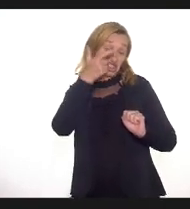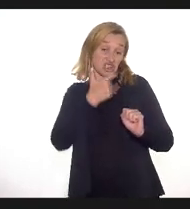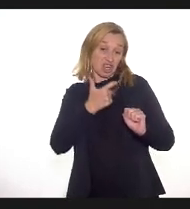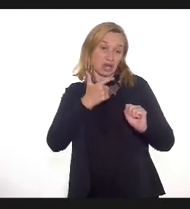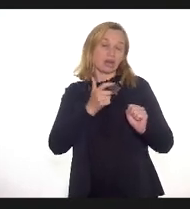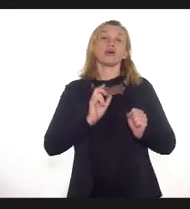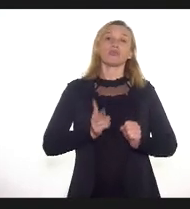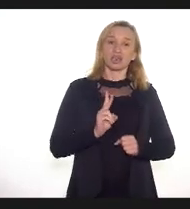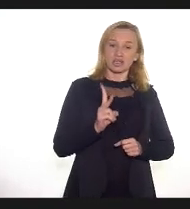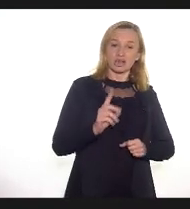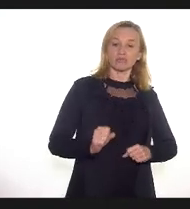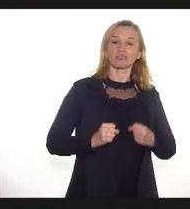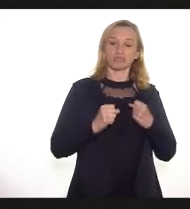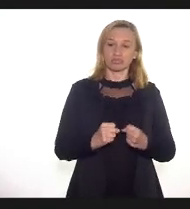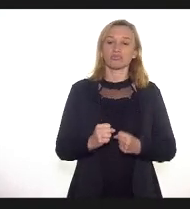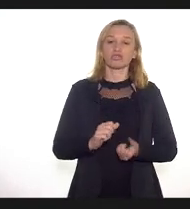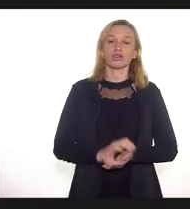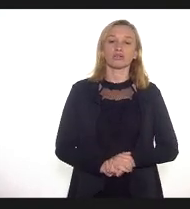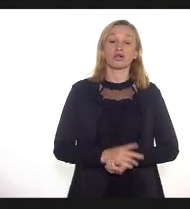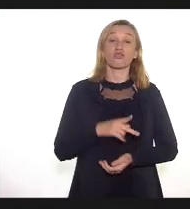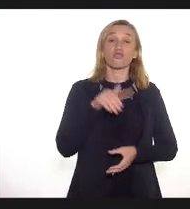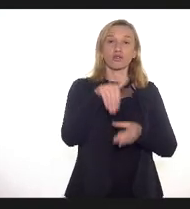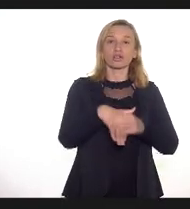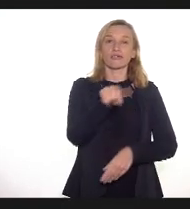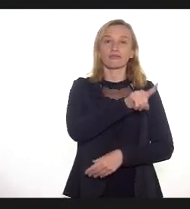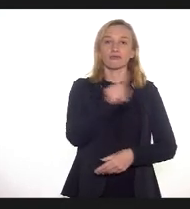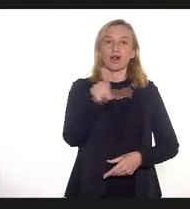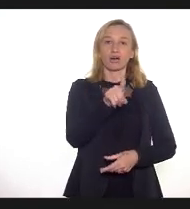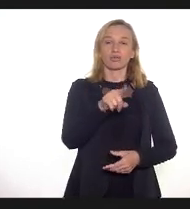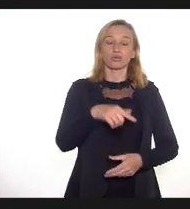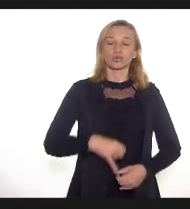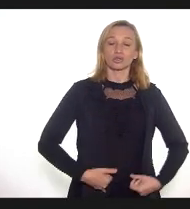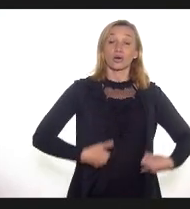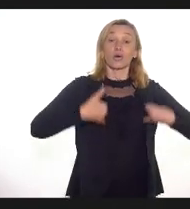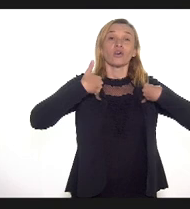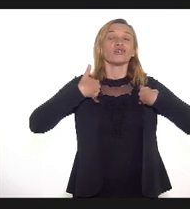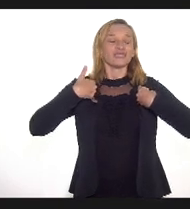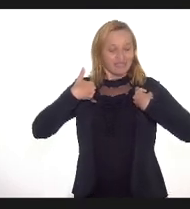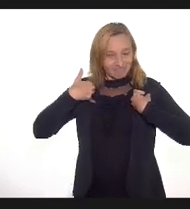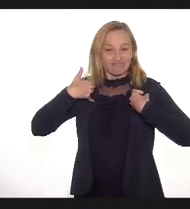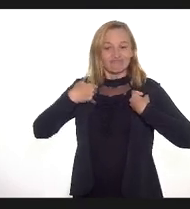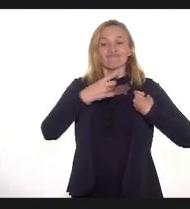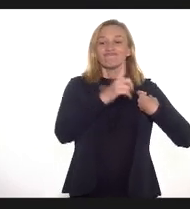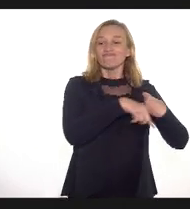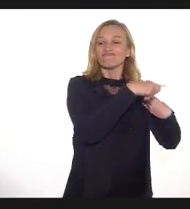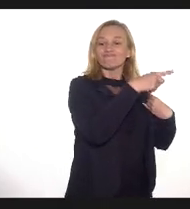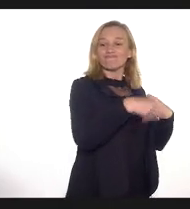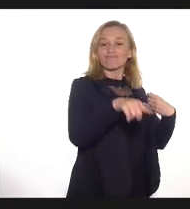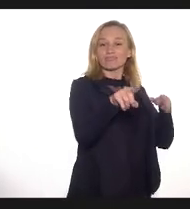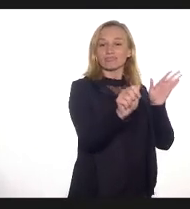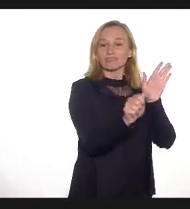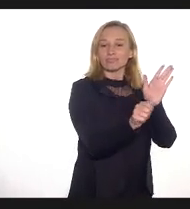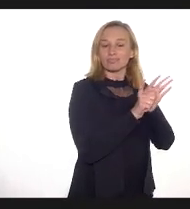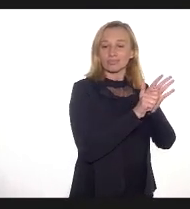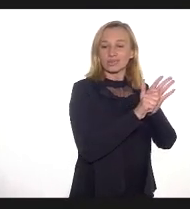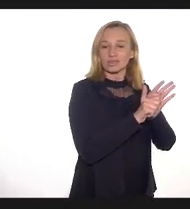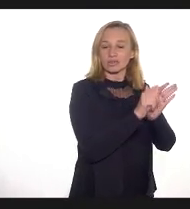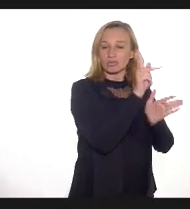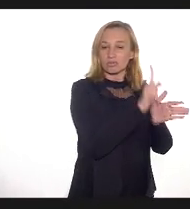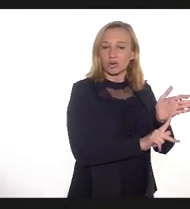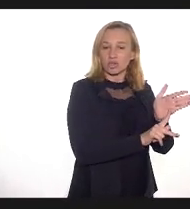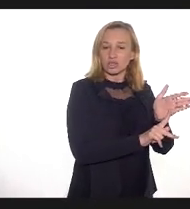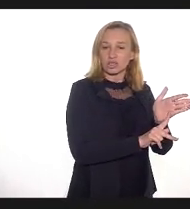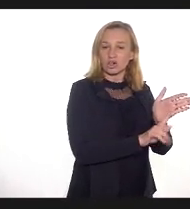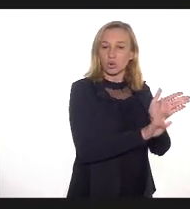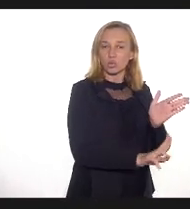nós temos que manter a nossa posição e votar não com muito orgulho pela rejeição desse projeto